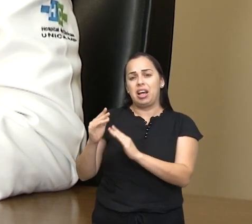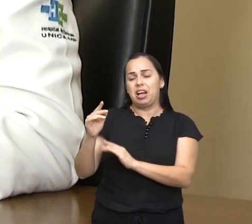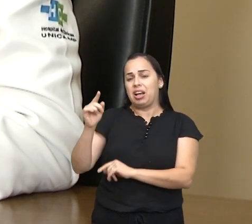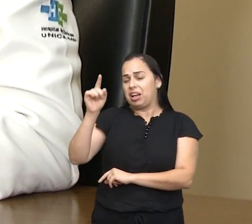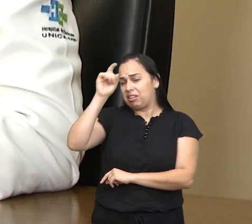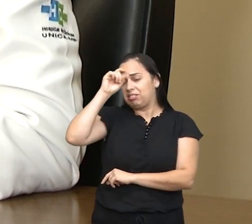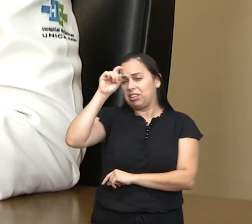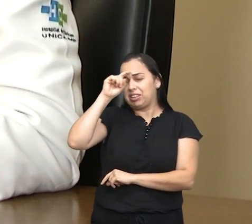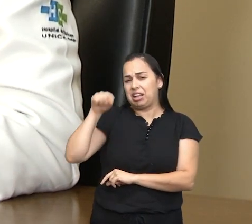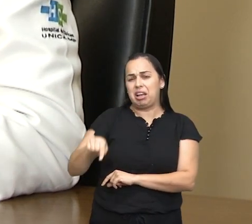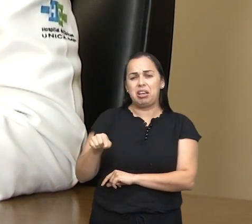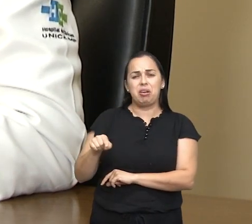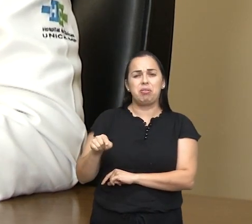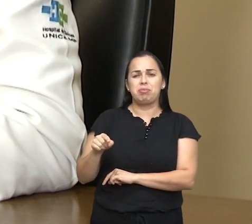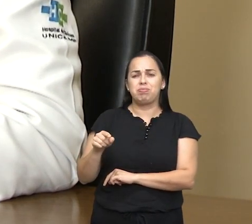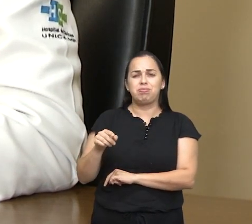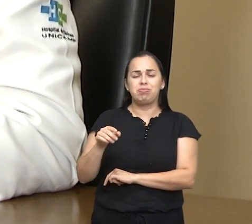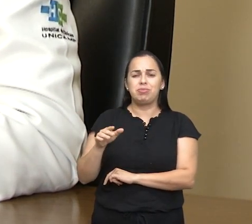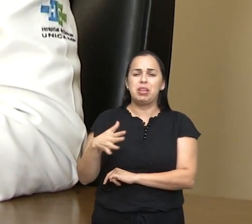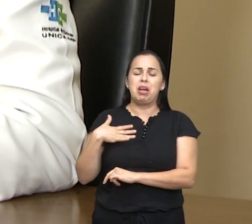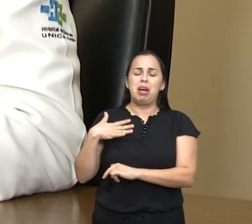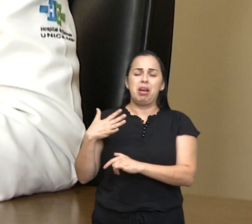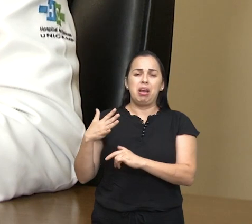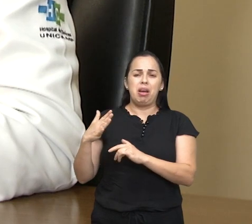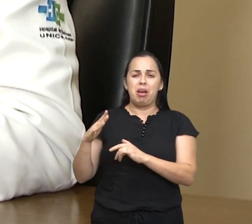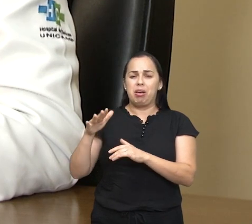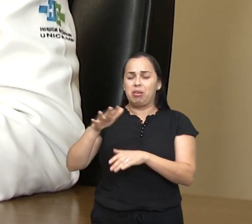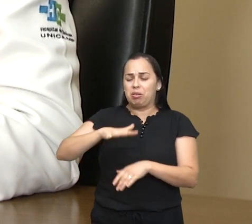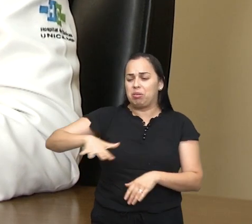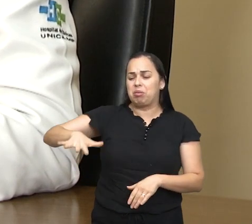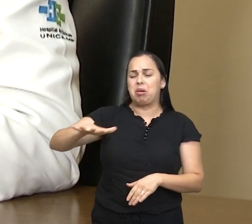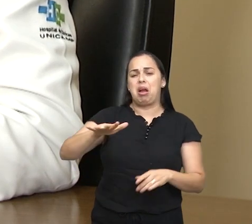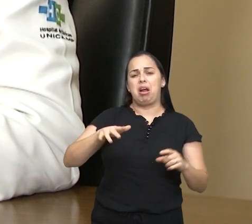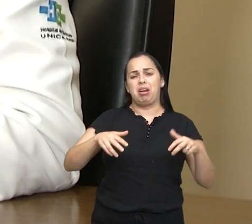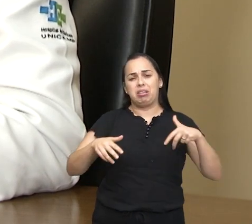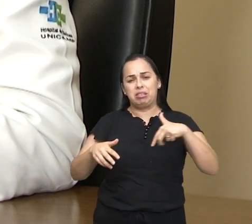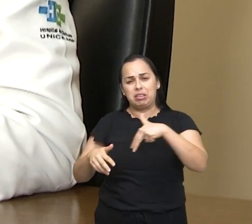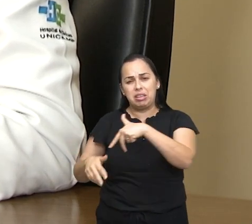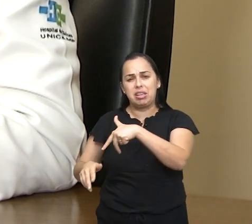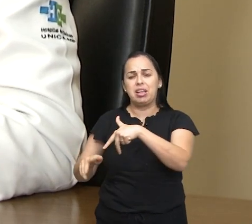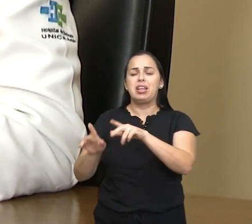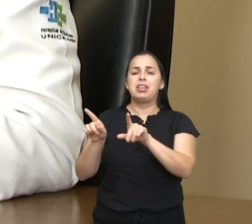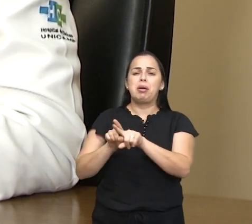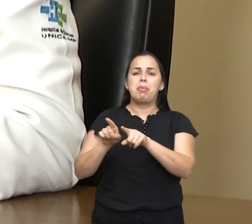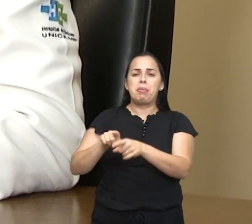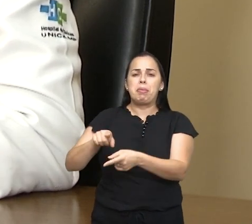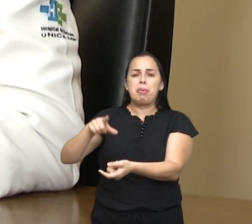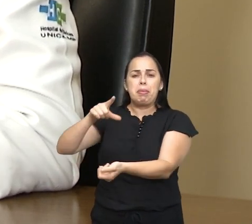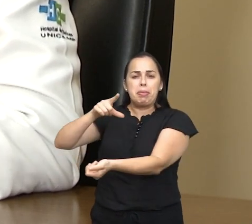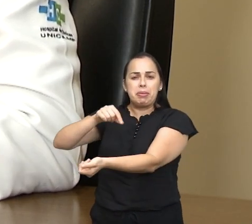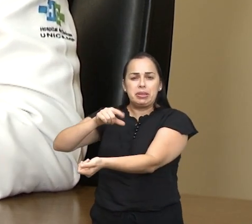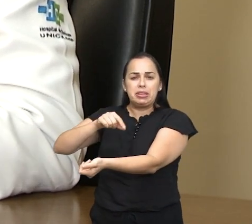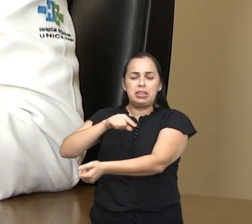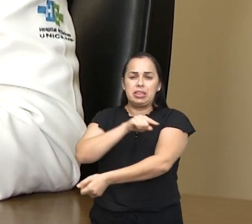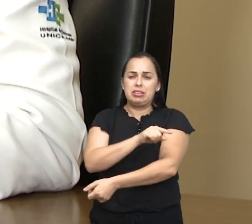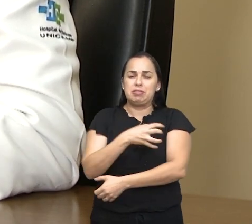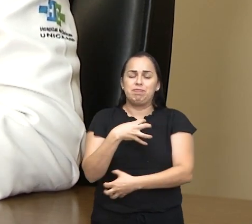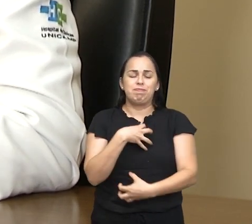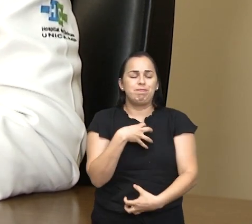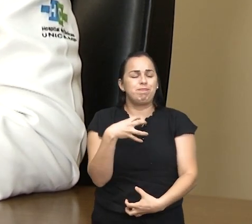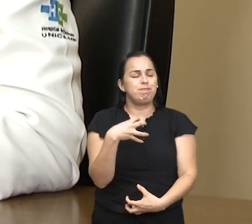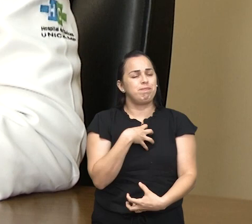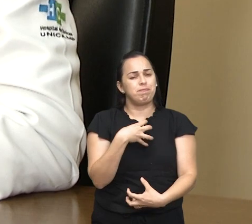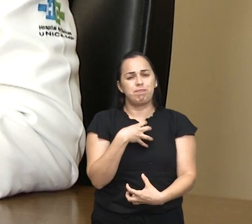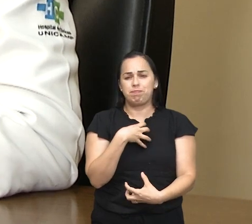pacientes, principalmente, é um ambiente mais hostil, ter que ficar indo aos hospitais ou aos centros de infusões. Isso acaba trazendo uns